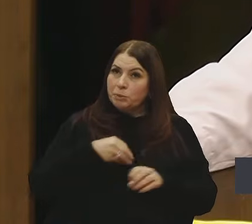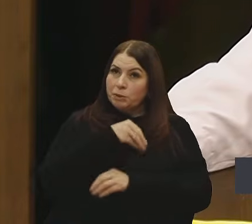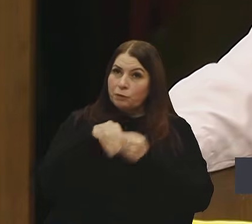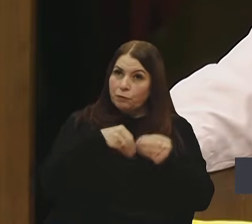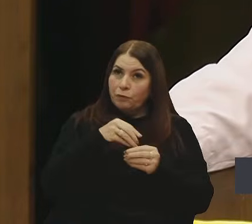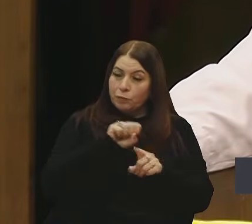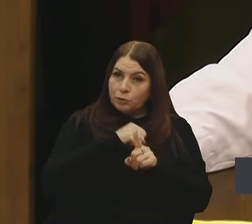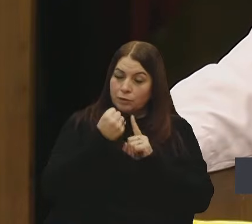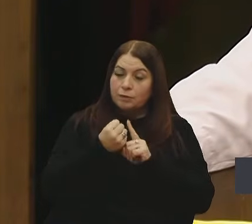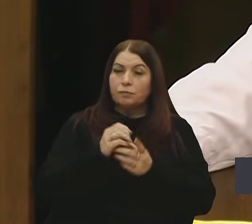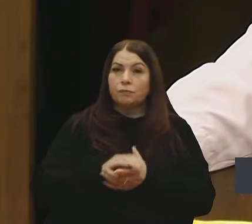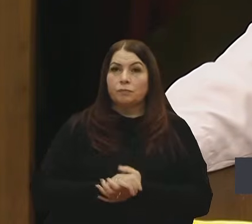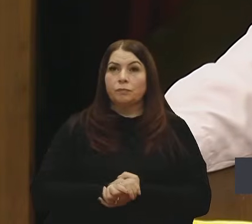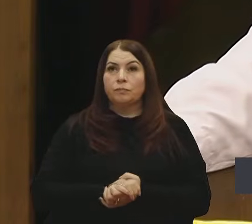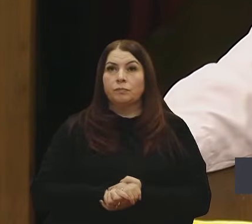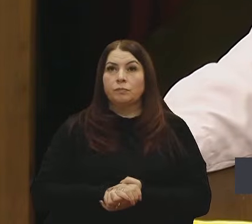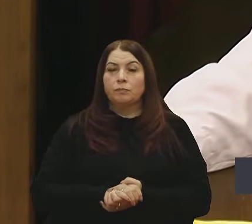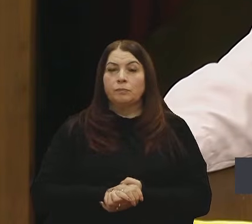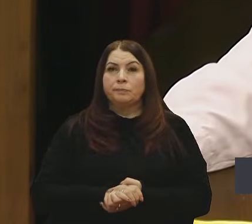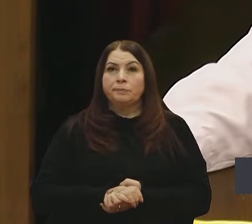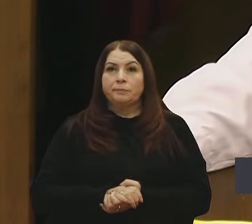a nossa sociedade.